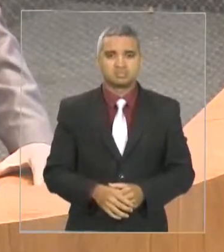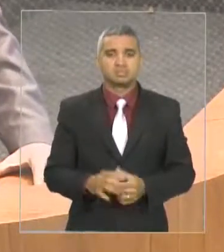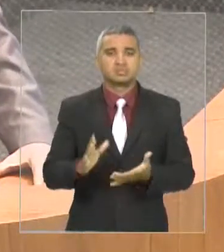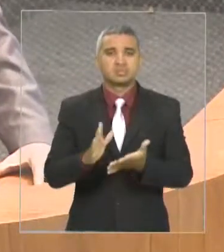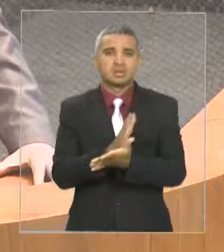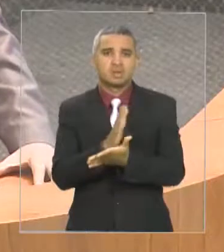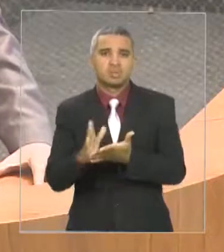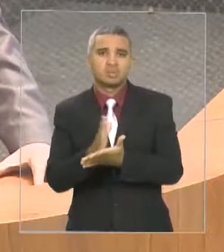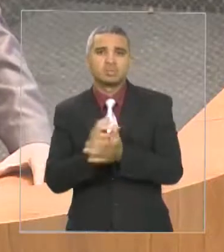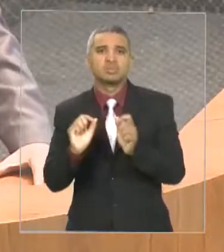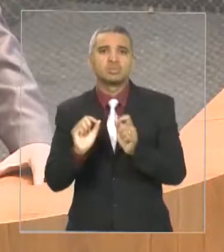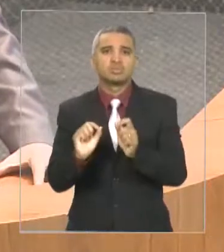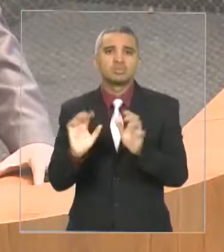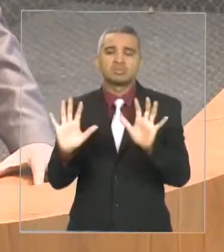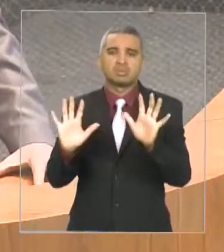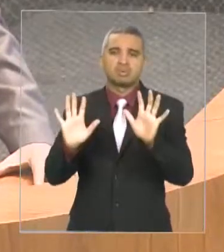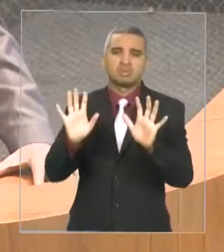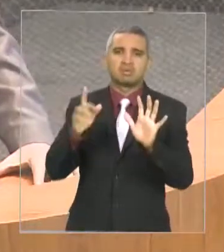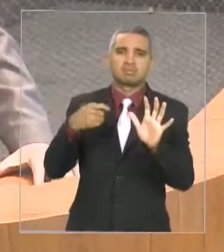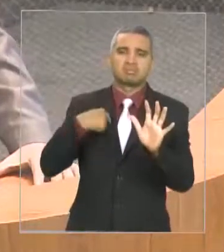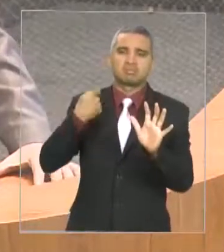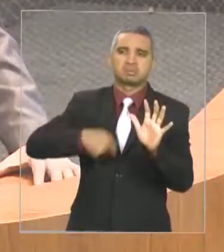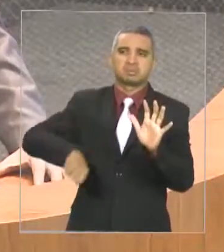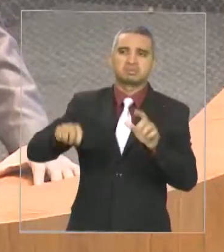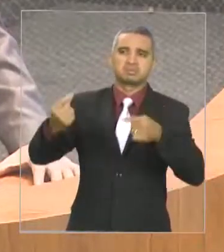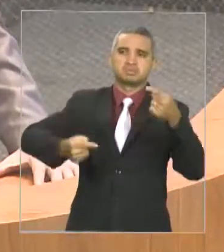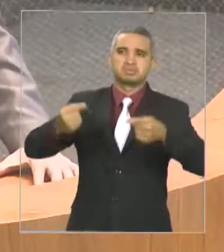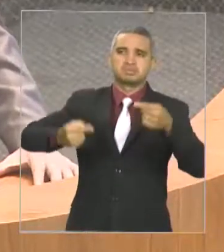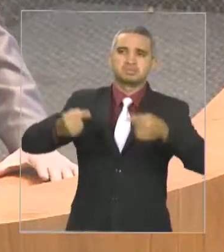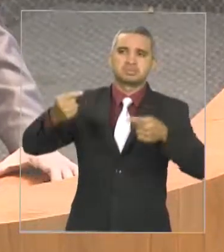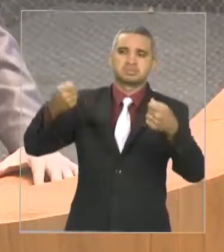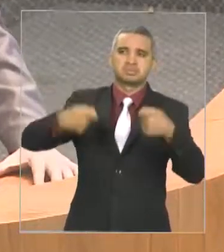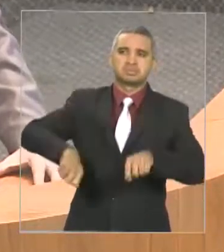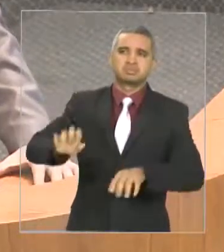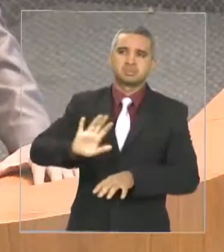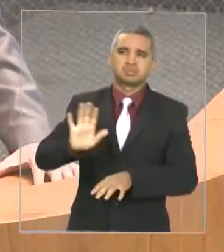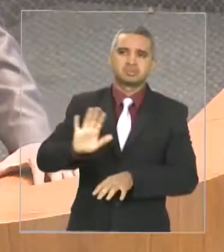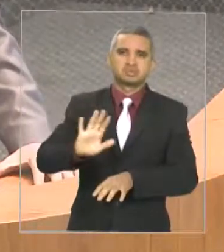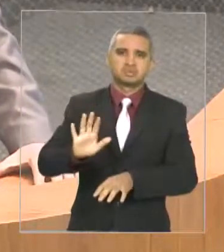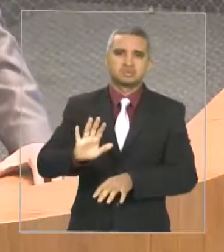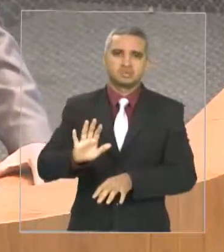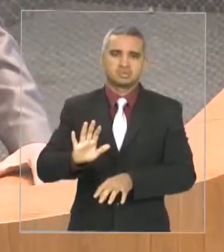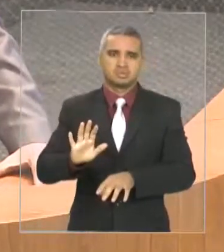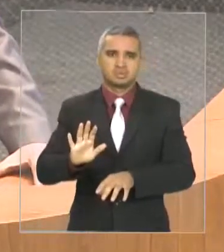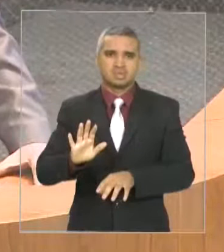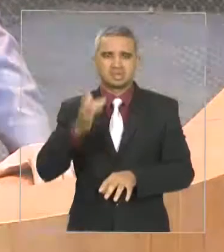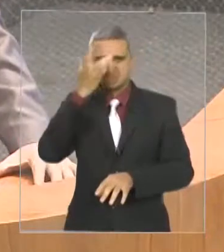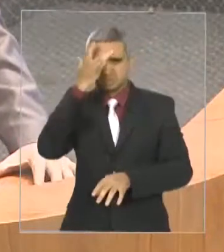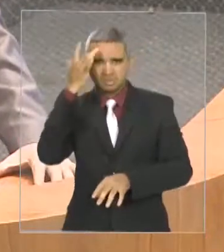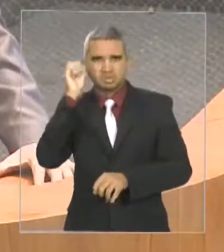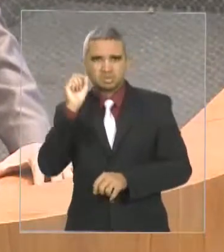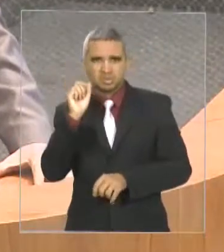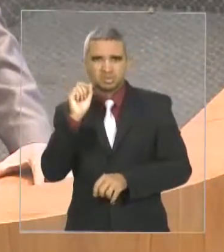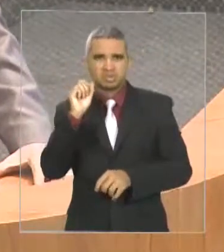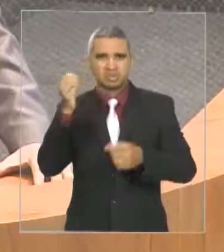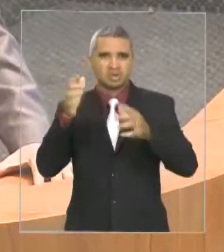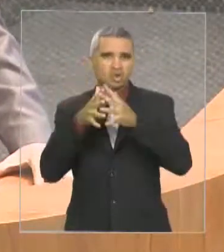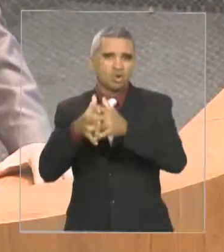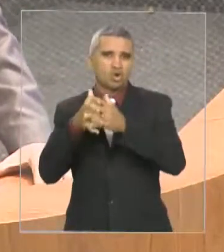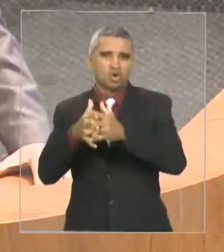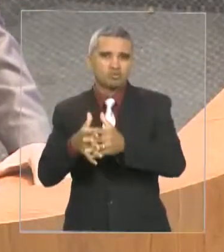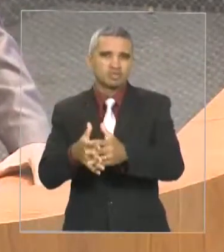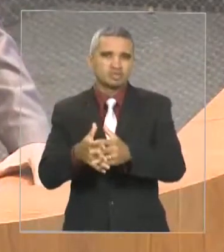reduzir o debate, né? Tentam associar esse debate com a discussão do ICMS. Nada tem a ver. Há